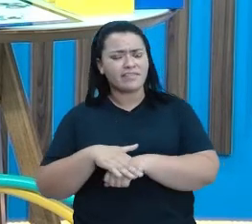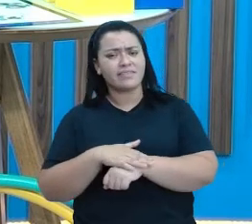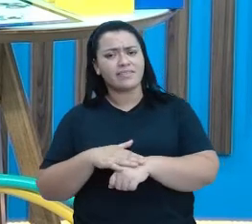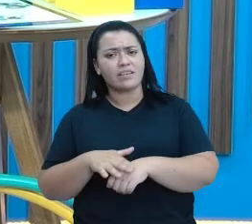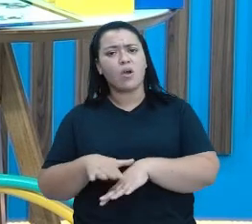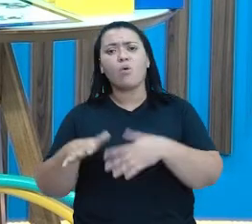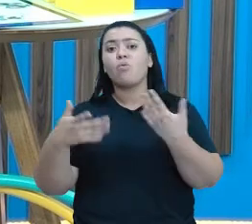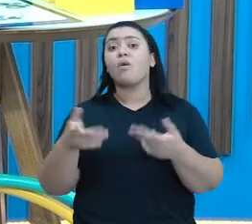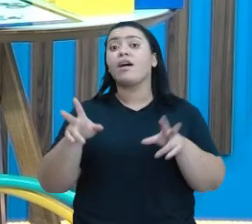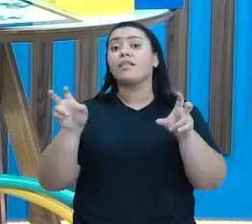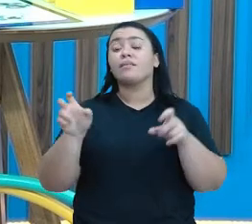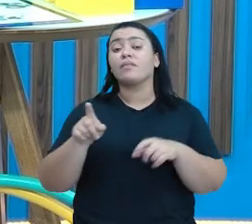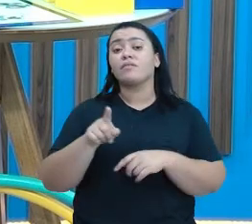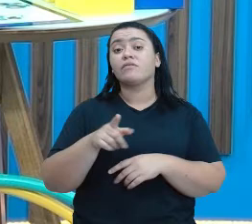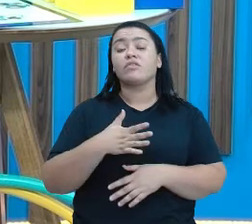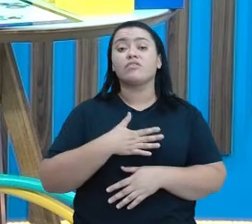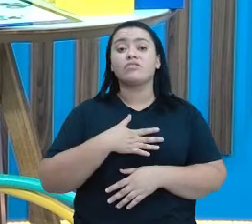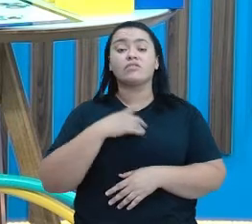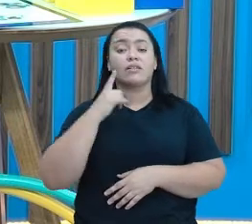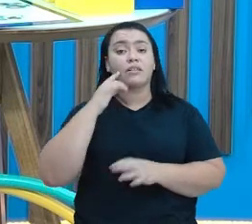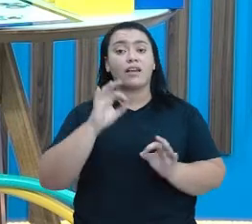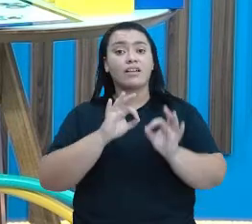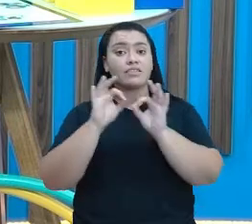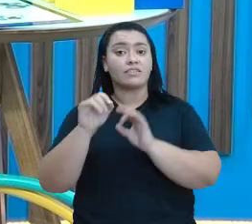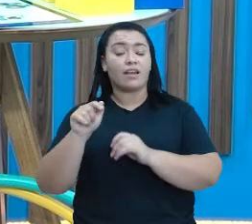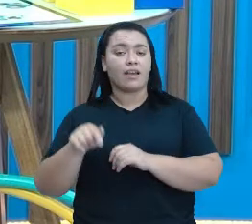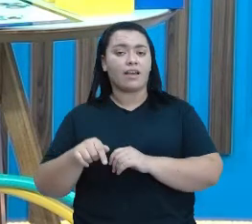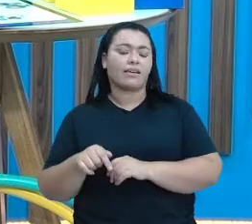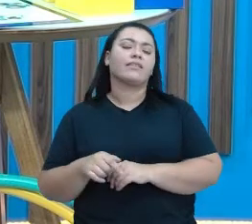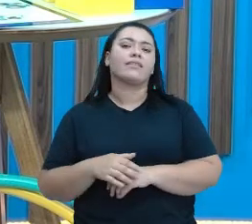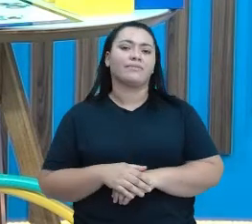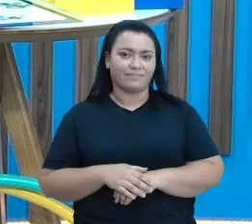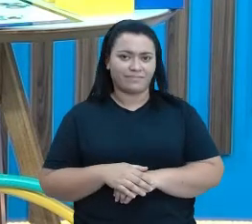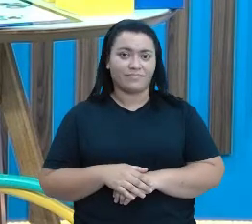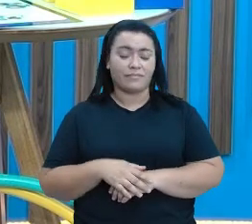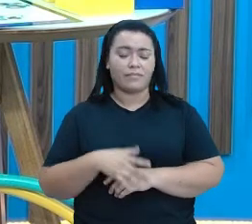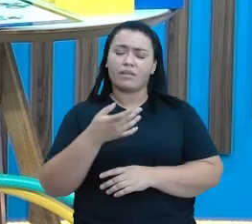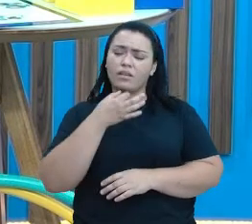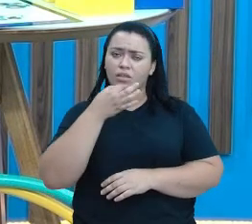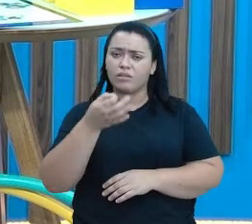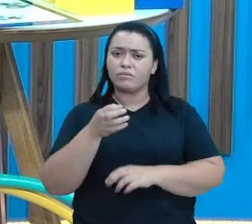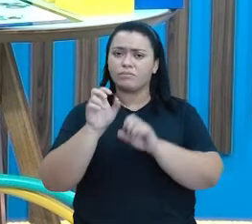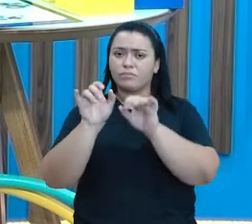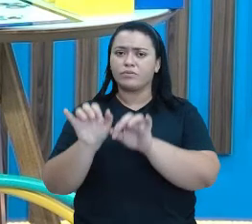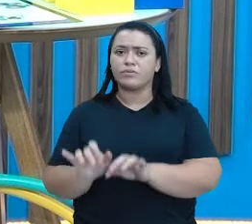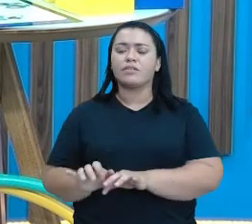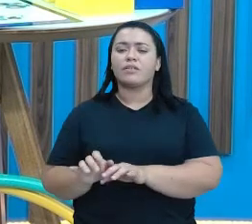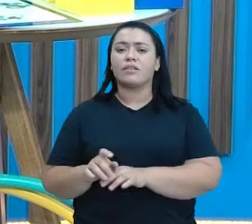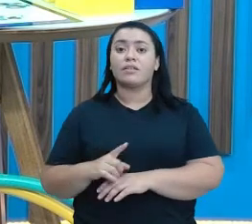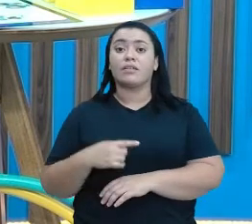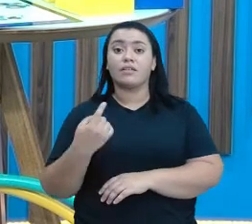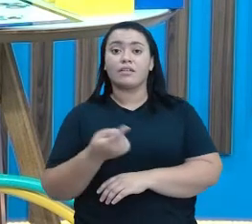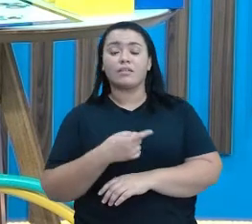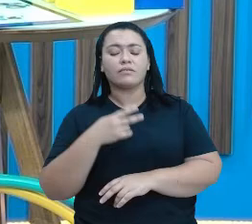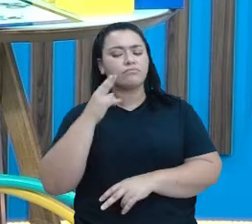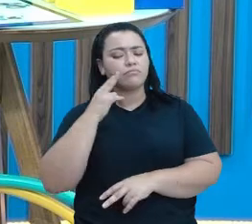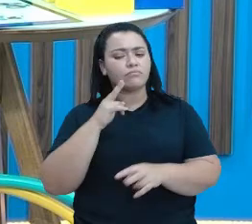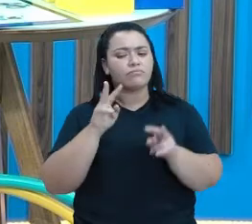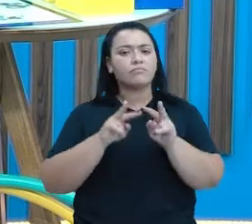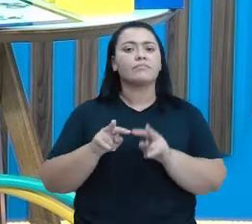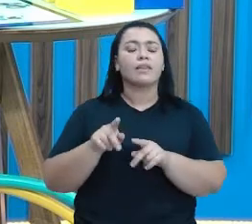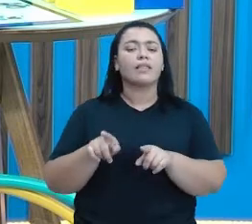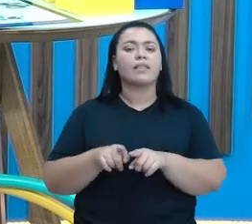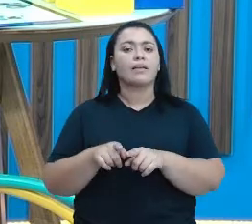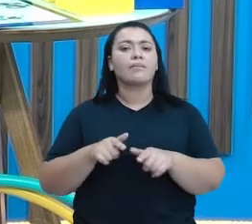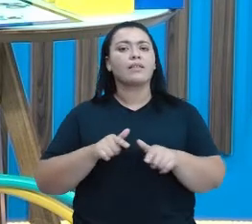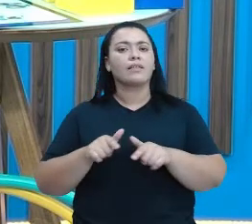uma temática que você gostaria de ver aqui no Educa Recife. Deixe lá sua sugestão que a gente vai ver e vai